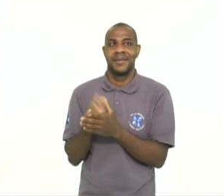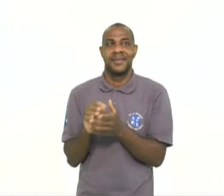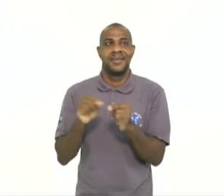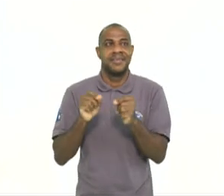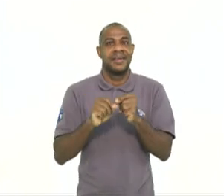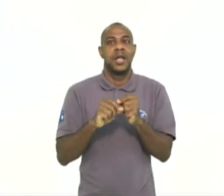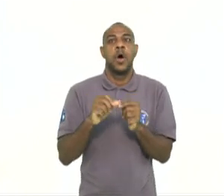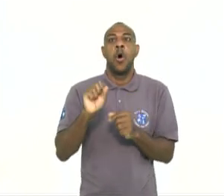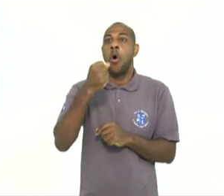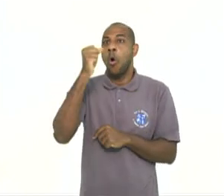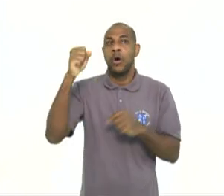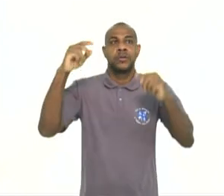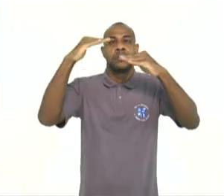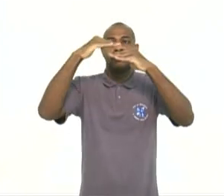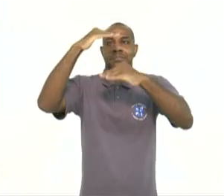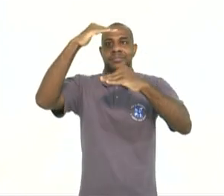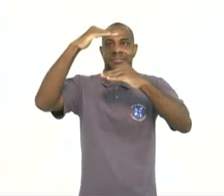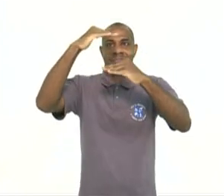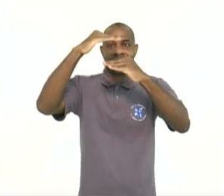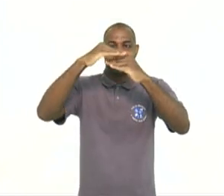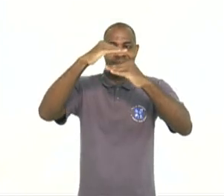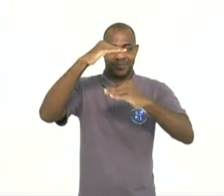em oito espaços